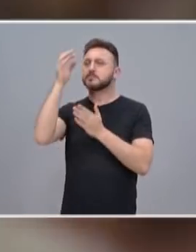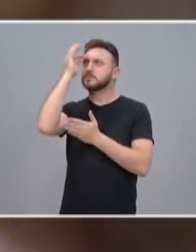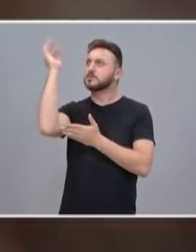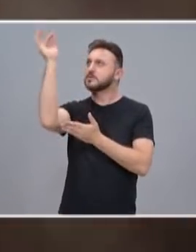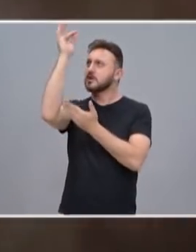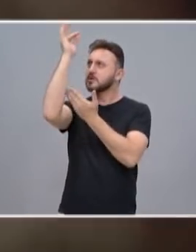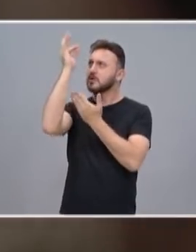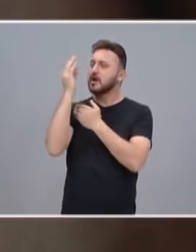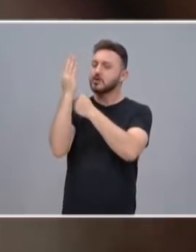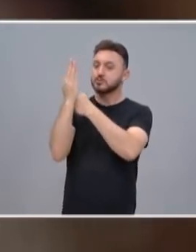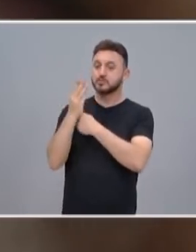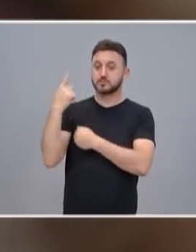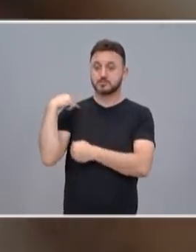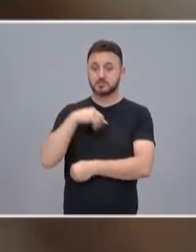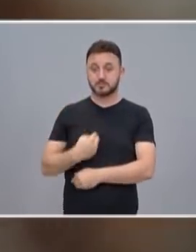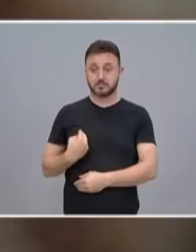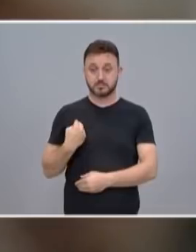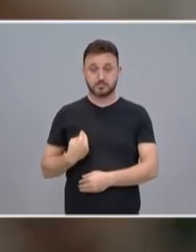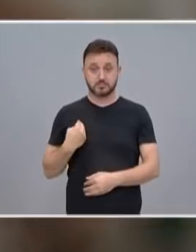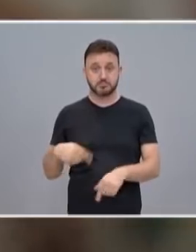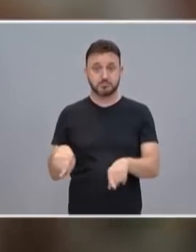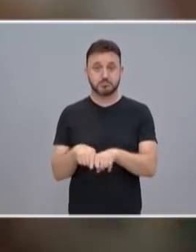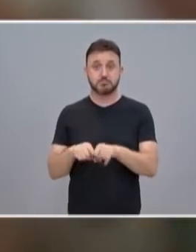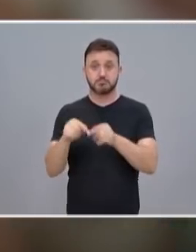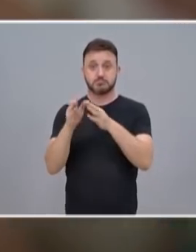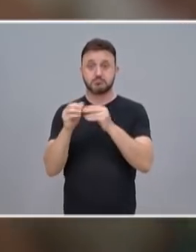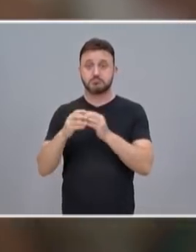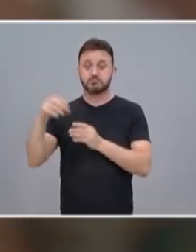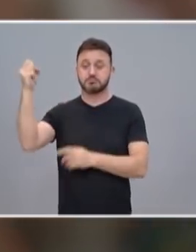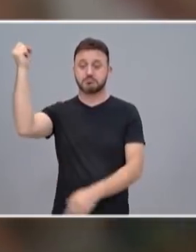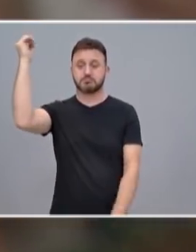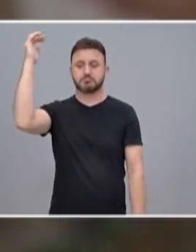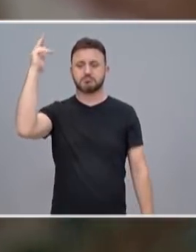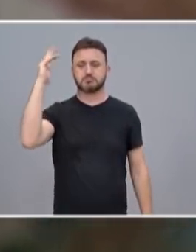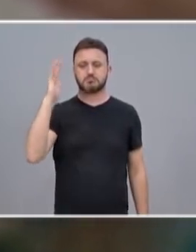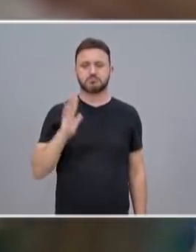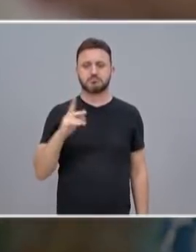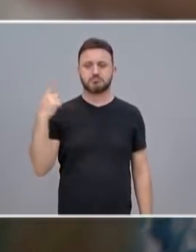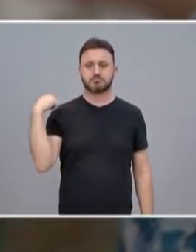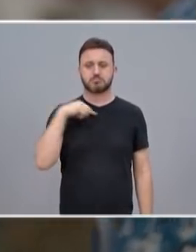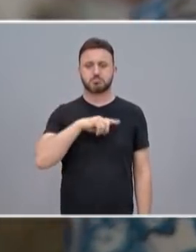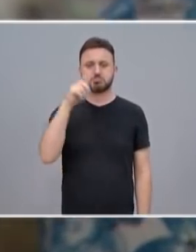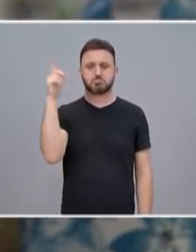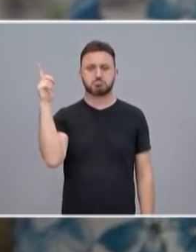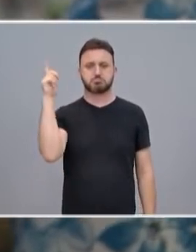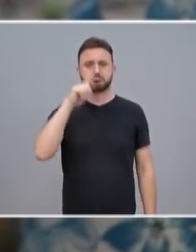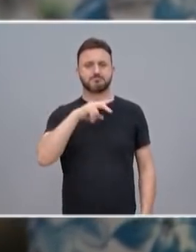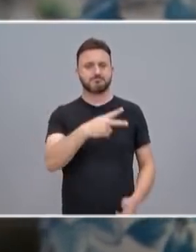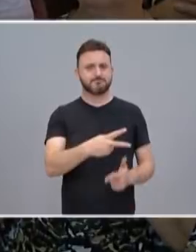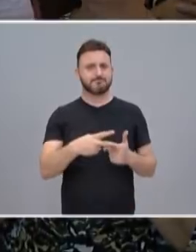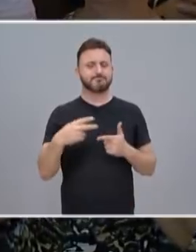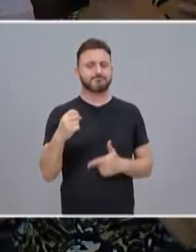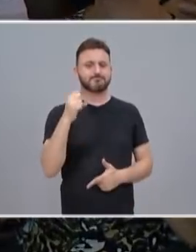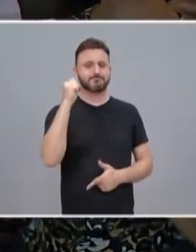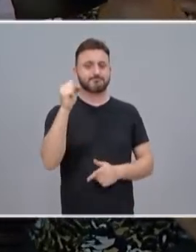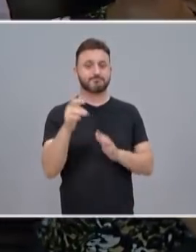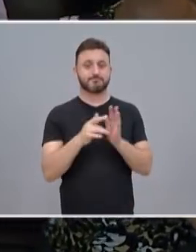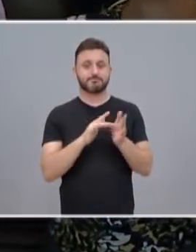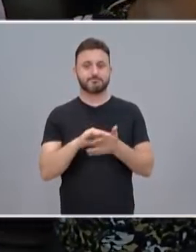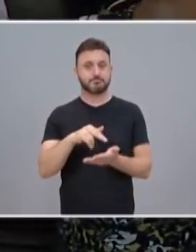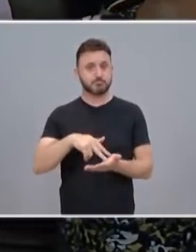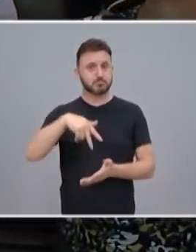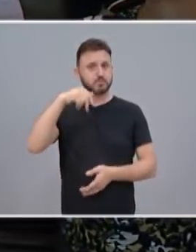rezando e vai pedindo essa graça de derrubar as barreiras. Vem, Senhor Jesus, com o teu poder. Vem, Senhor